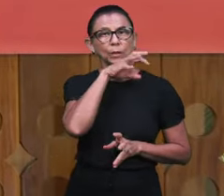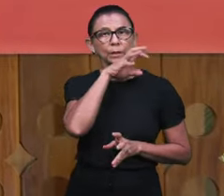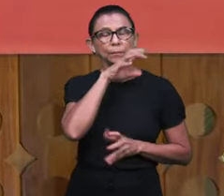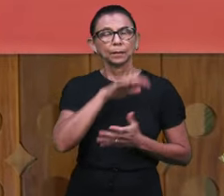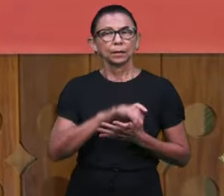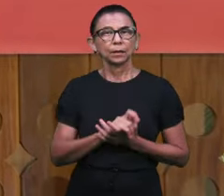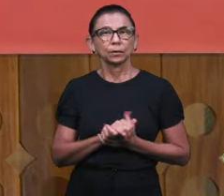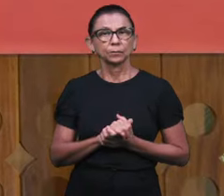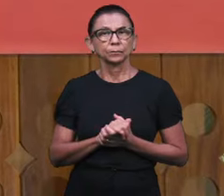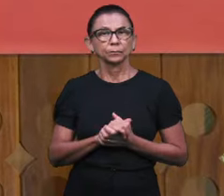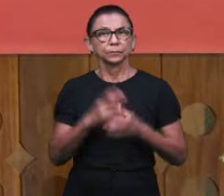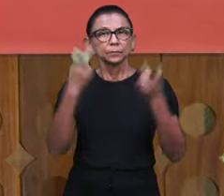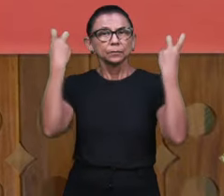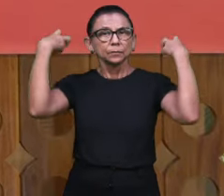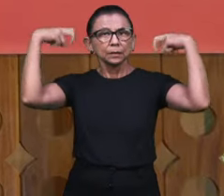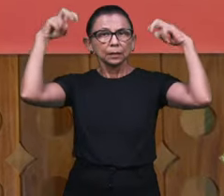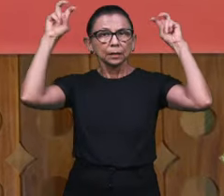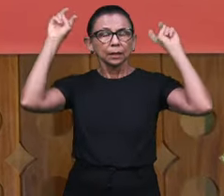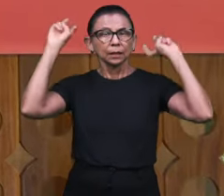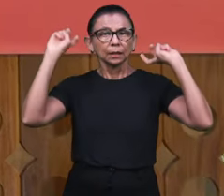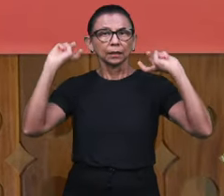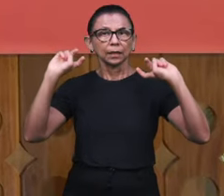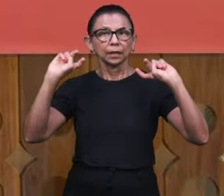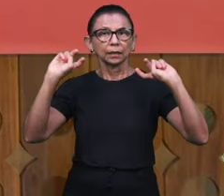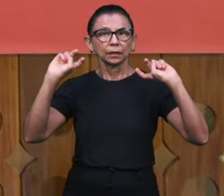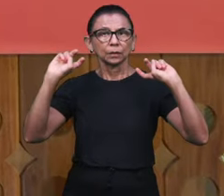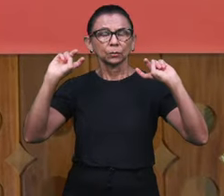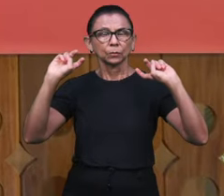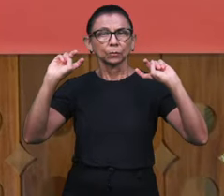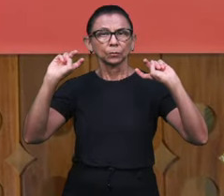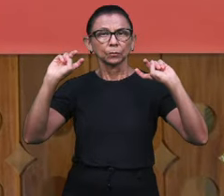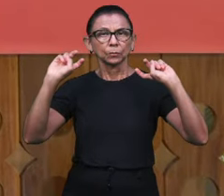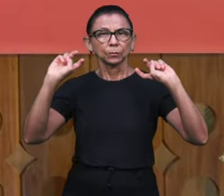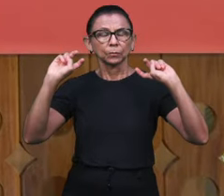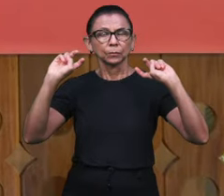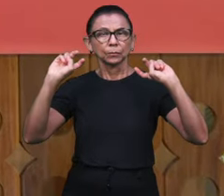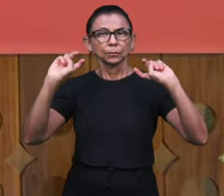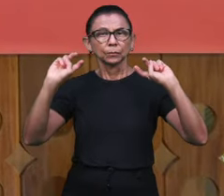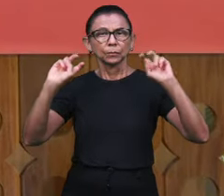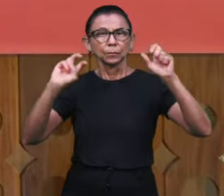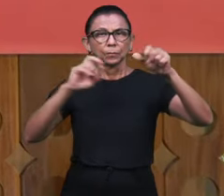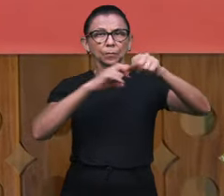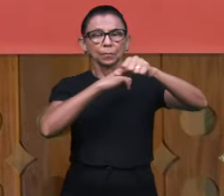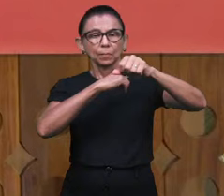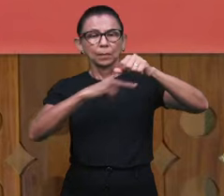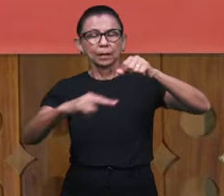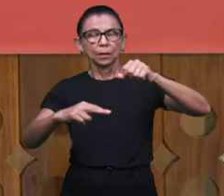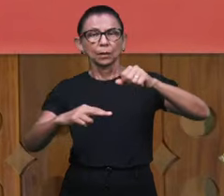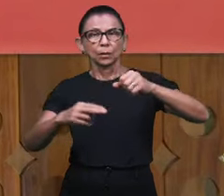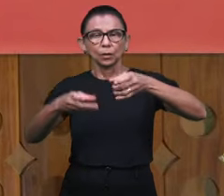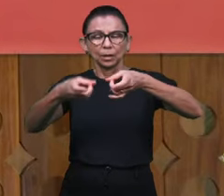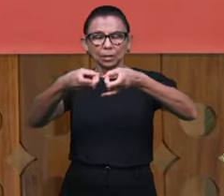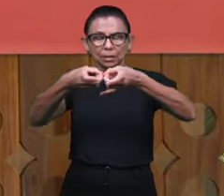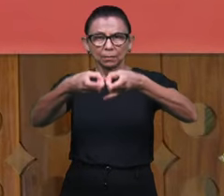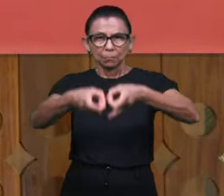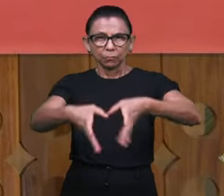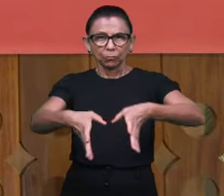ficou enterrado, o chifre foi trazido. A primeira coisa, você aceitou Jesus?